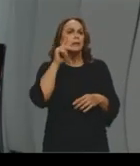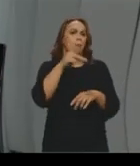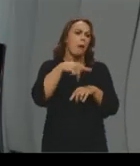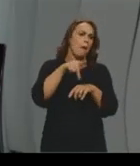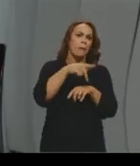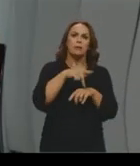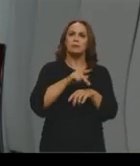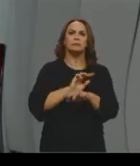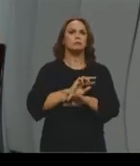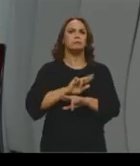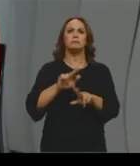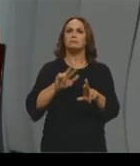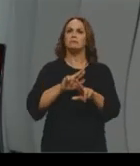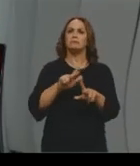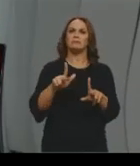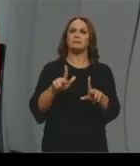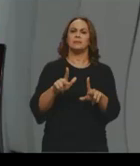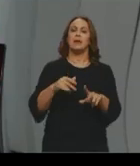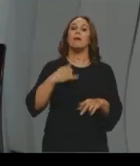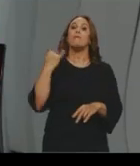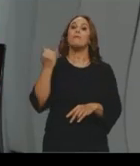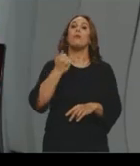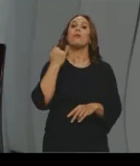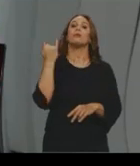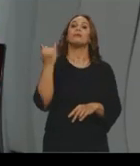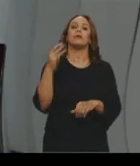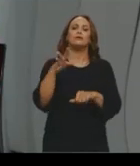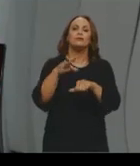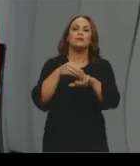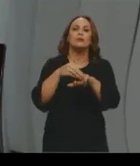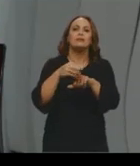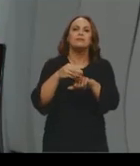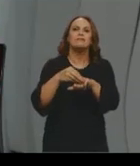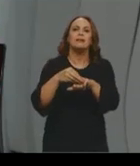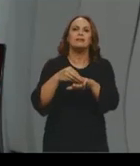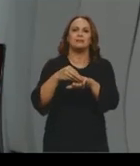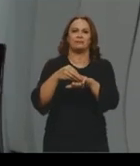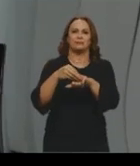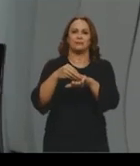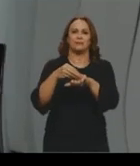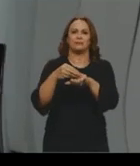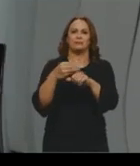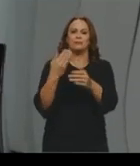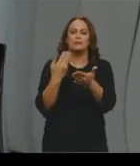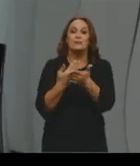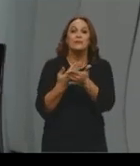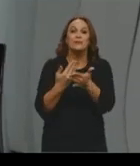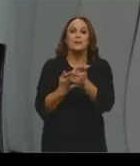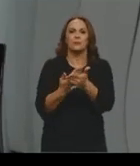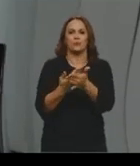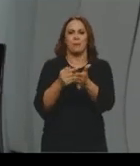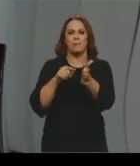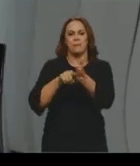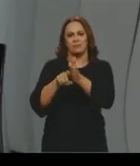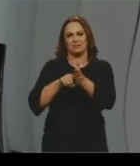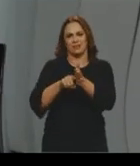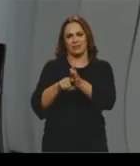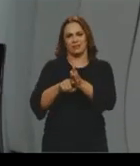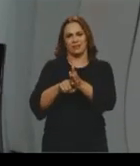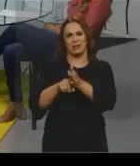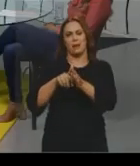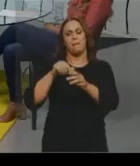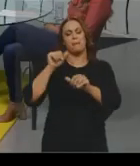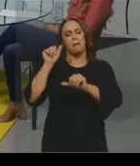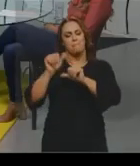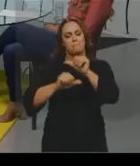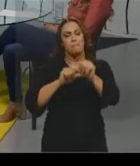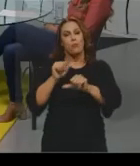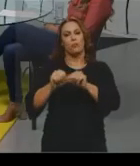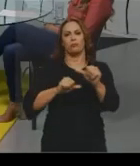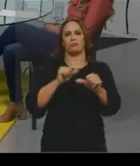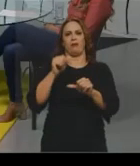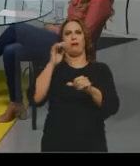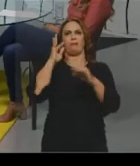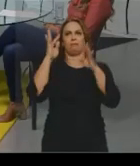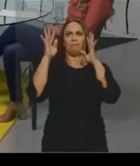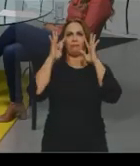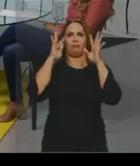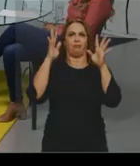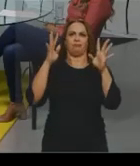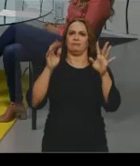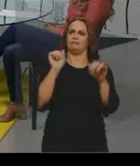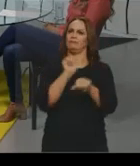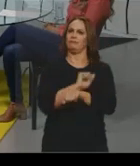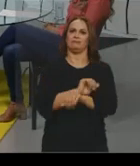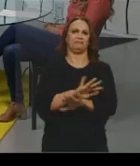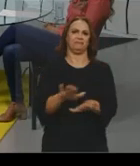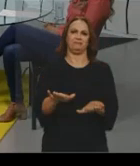conhecimento como a chave principal, né, para que a gente possa romper com essas visões estereotipadas. Ok, professora